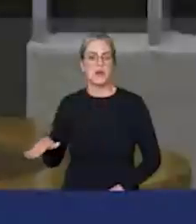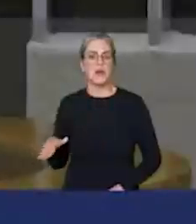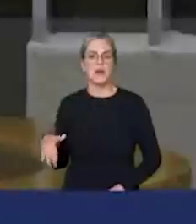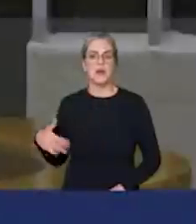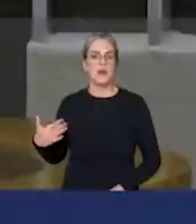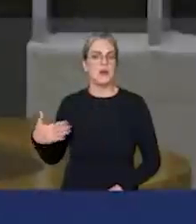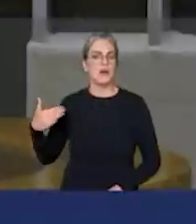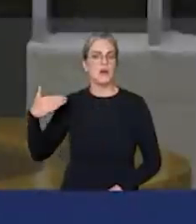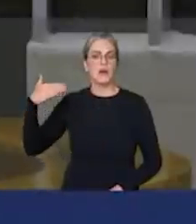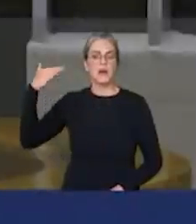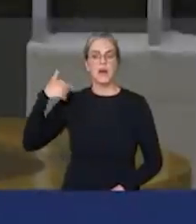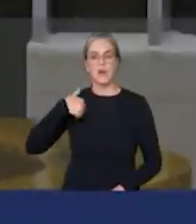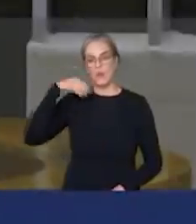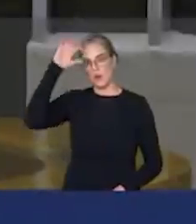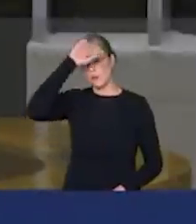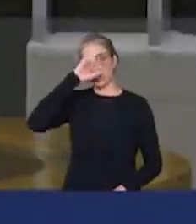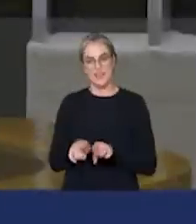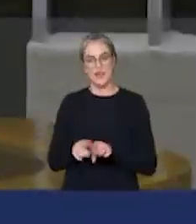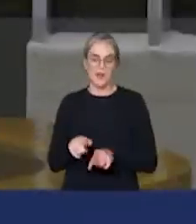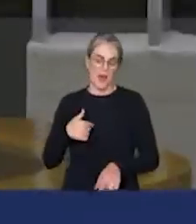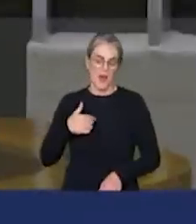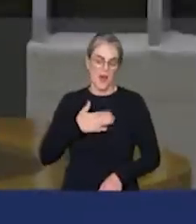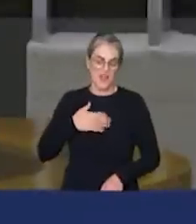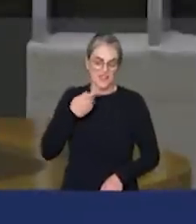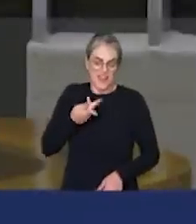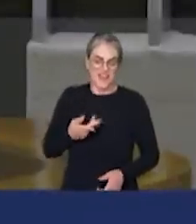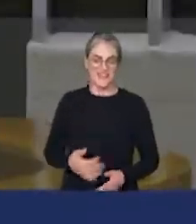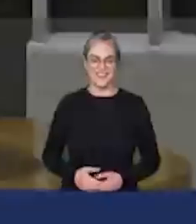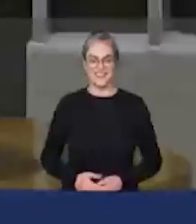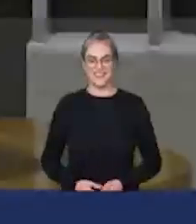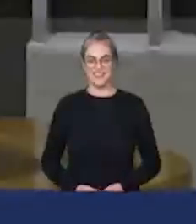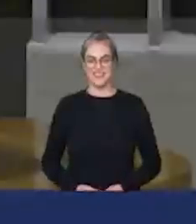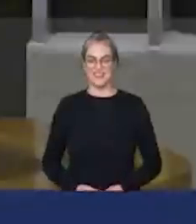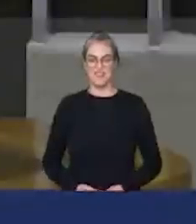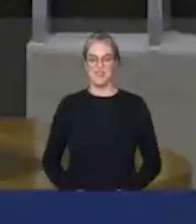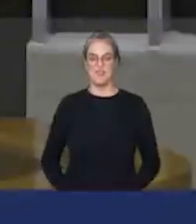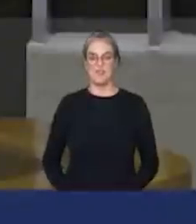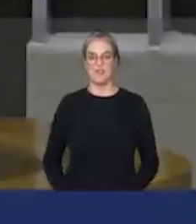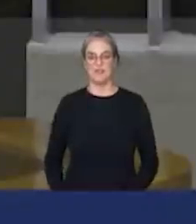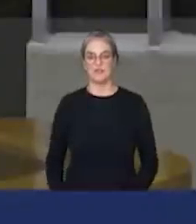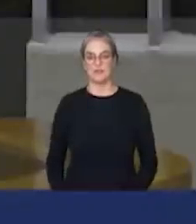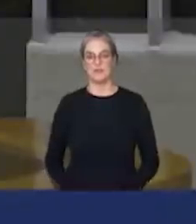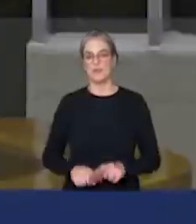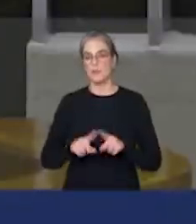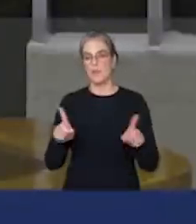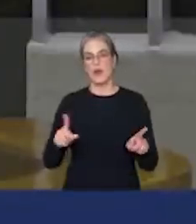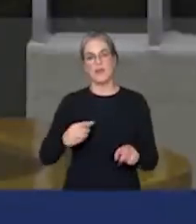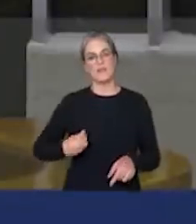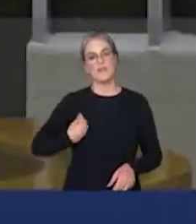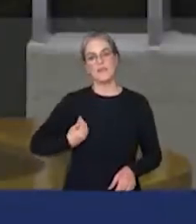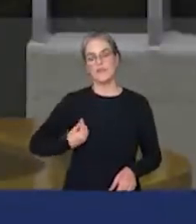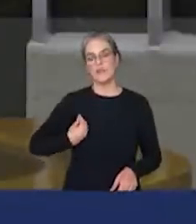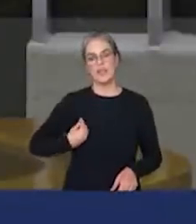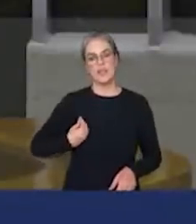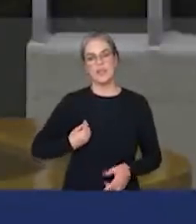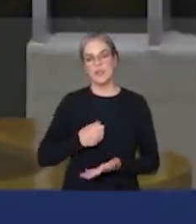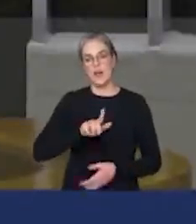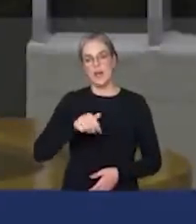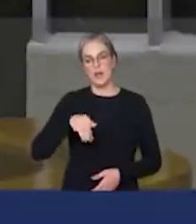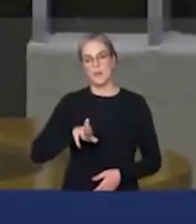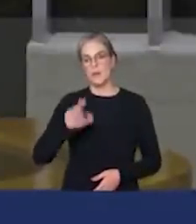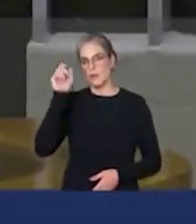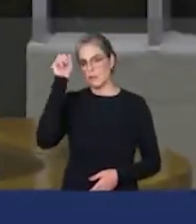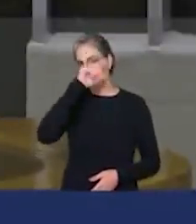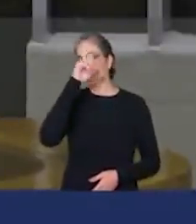aprendi em inglês jogando videogame mas a vida de gay o país é muito